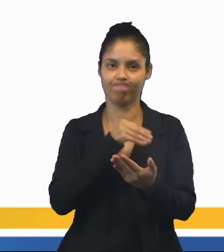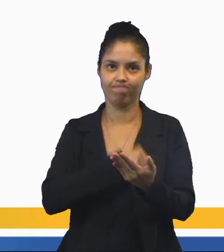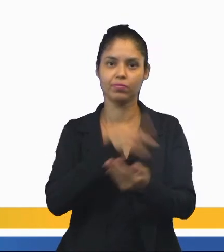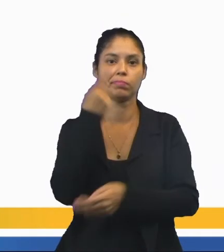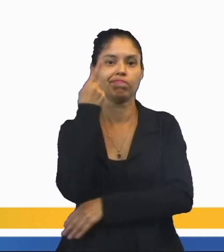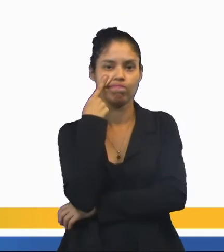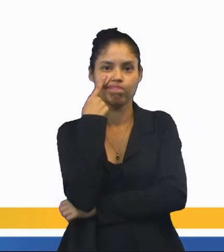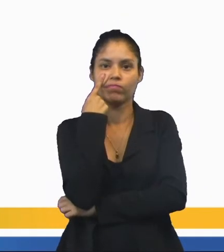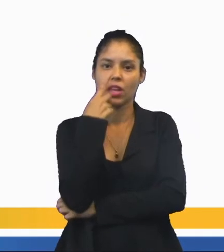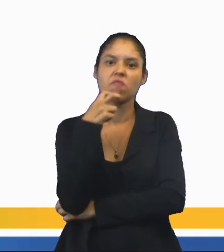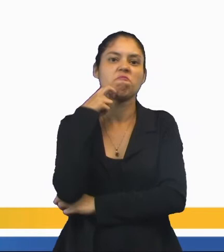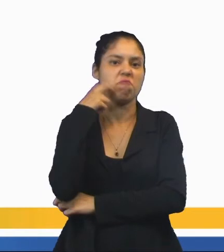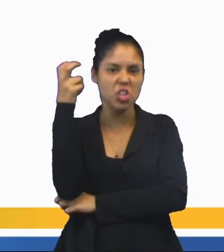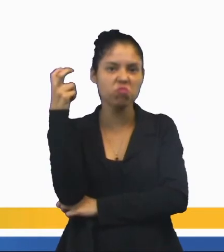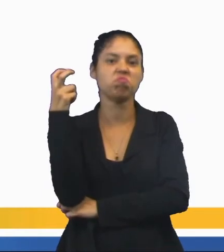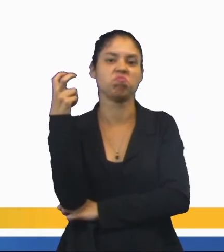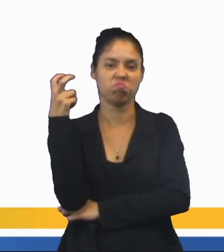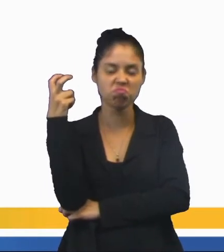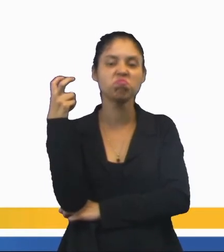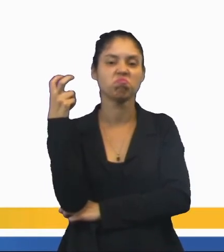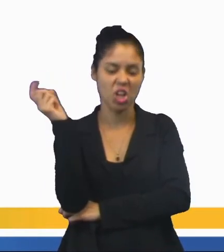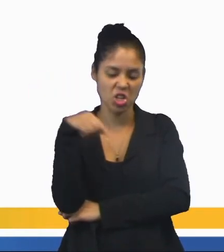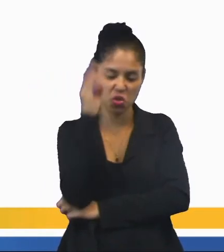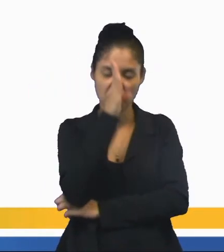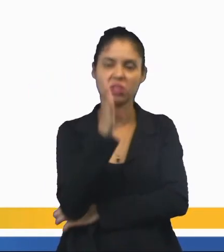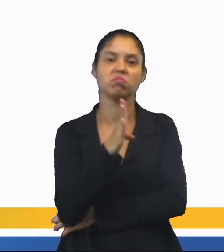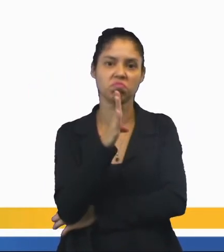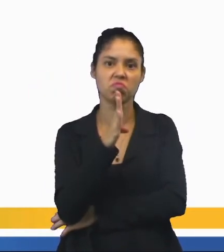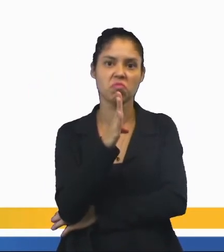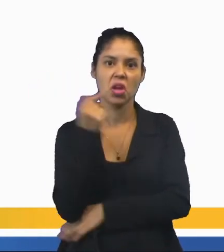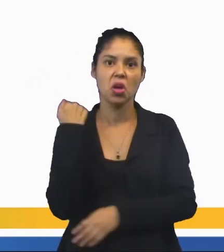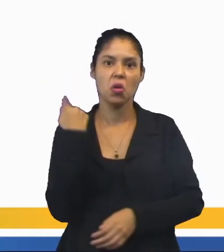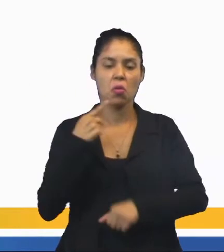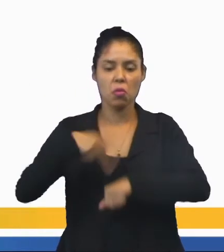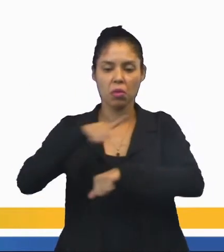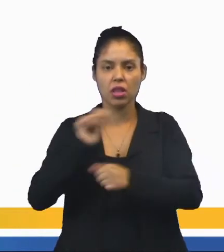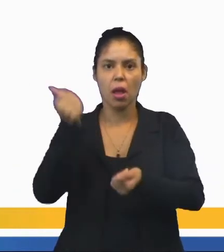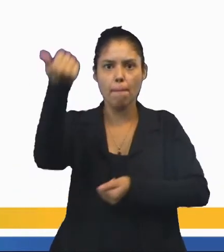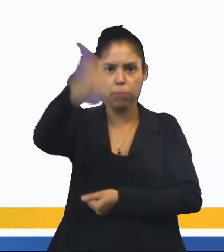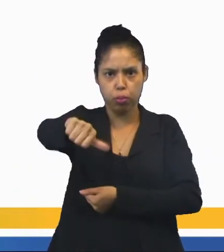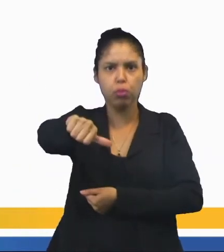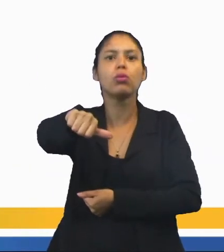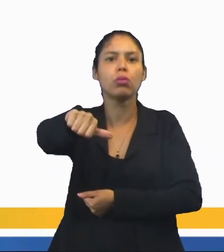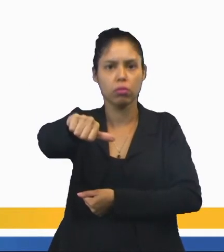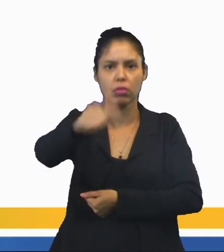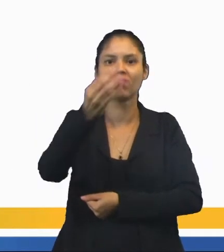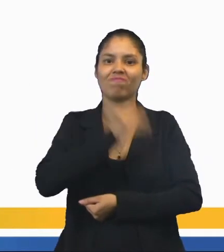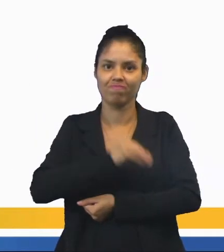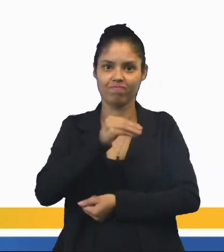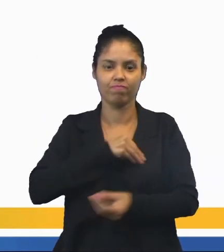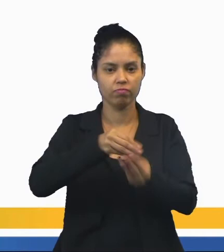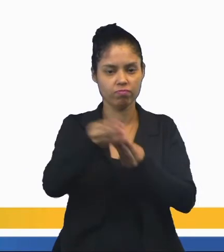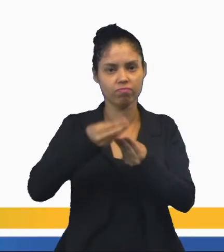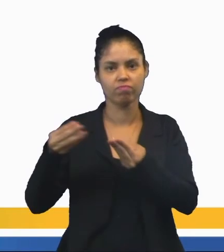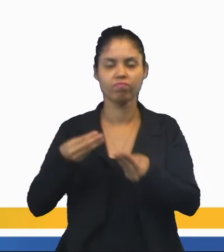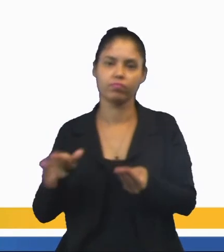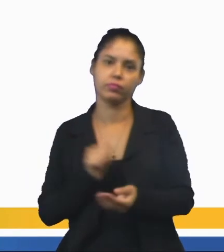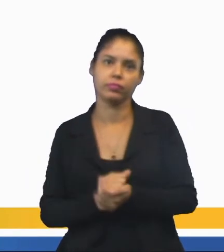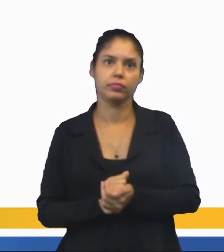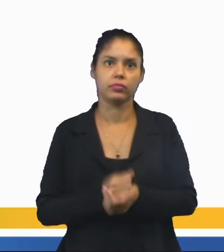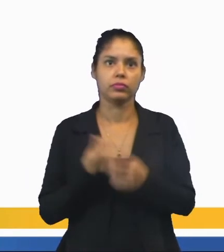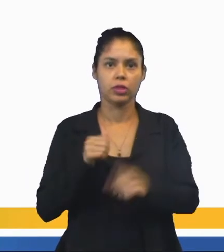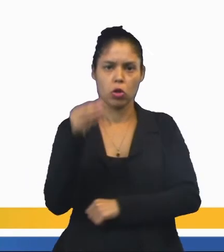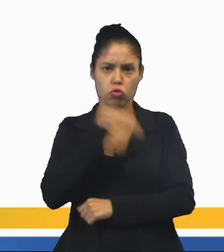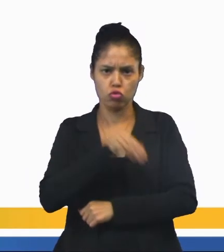Olha que vergonha isso é no Brasil. O Brasil é um dos países de pior distribuição de renda. Então devia haver